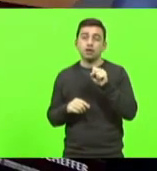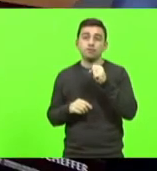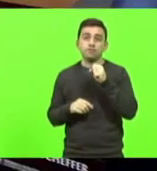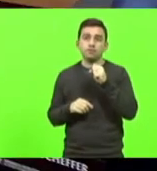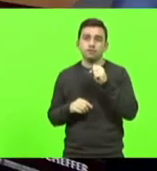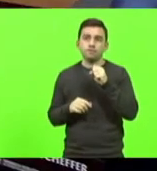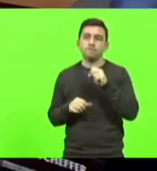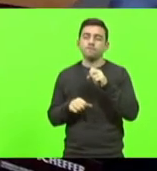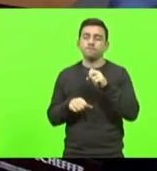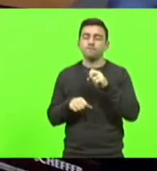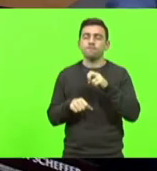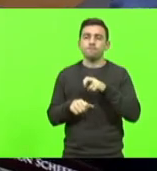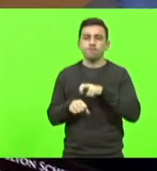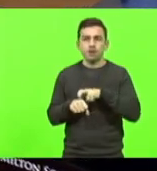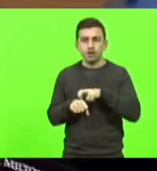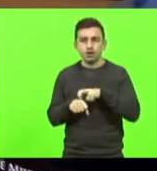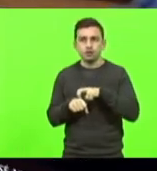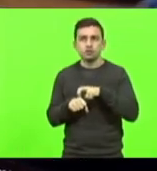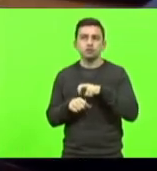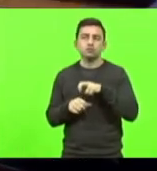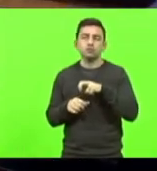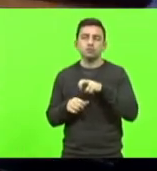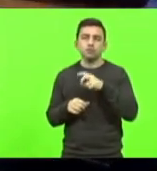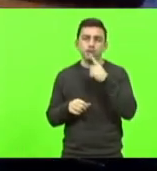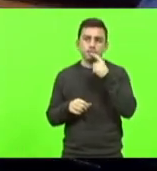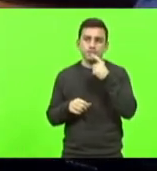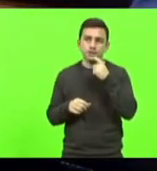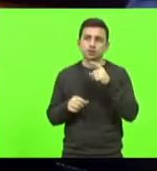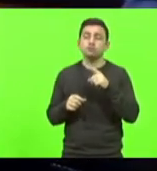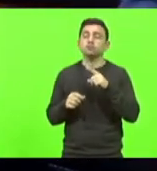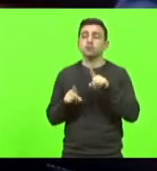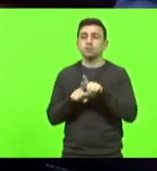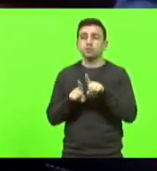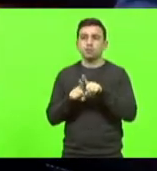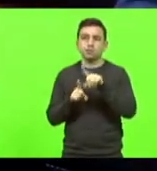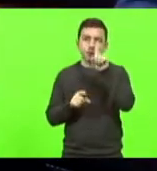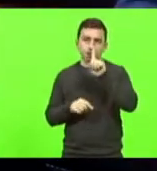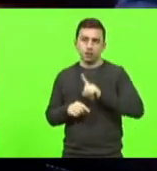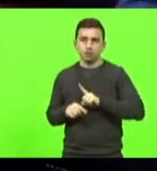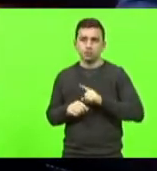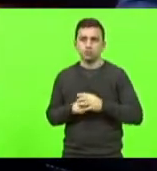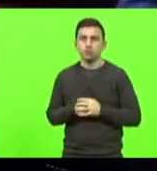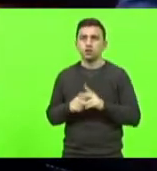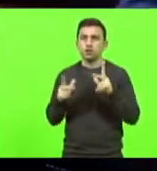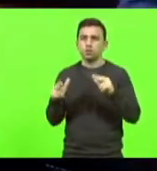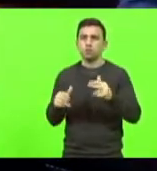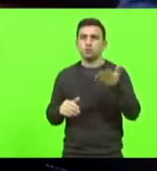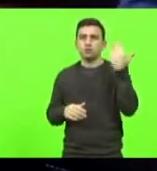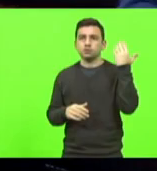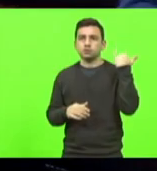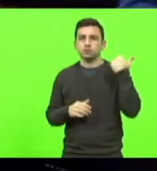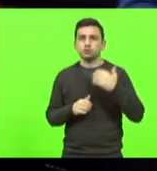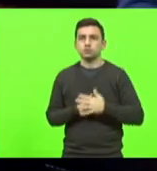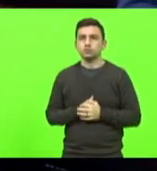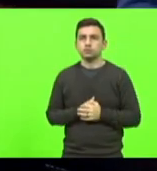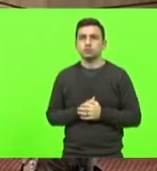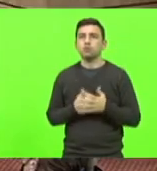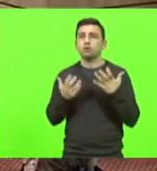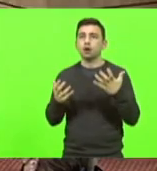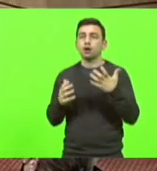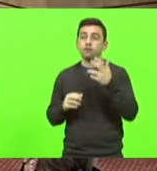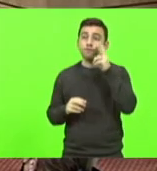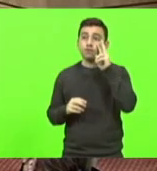verde e abstenção é amarelo e depois de placar tá então eu vou eu vou proceder como é procê diante para vossa excelência olhar o